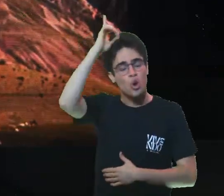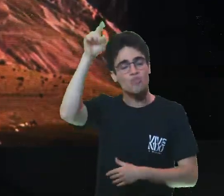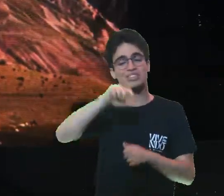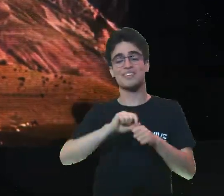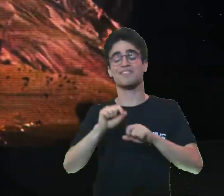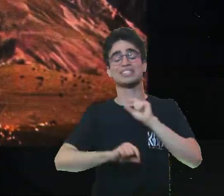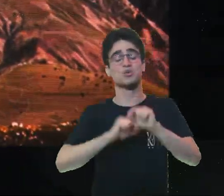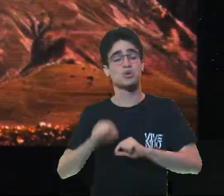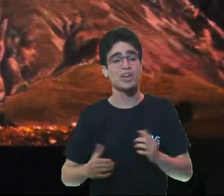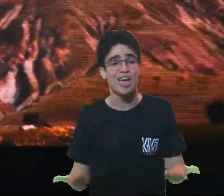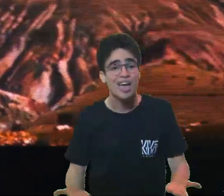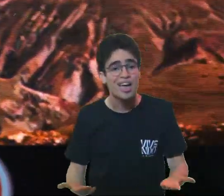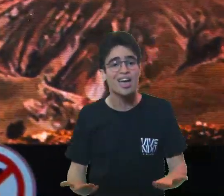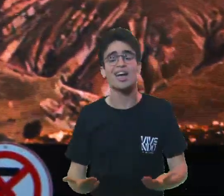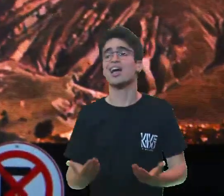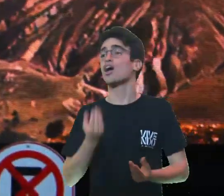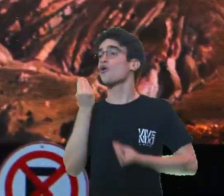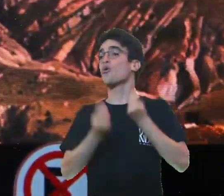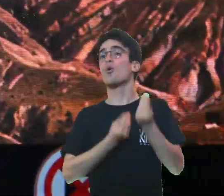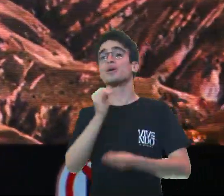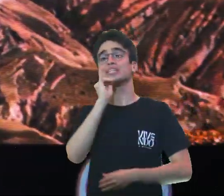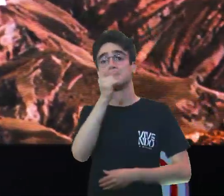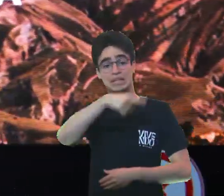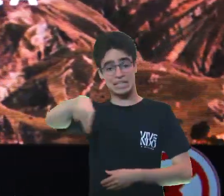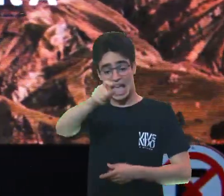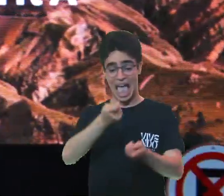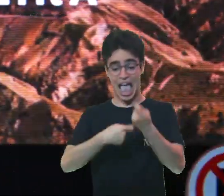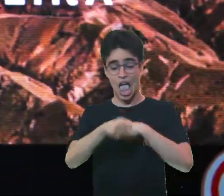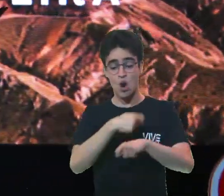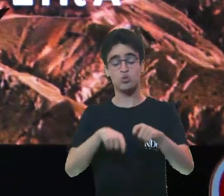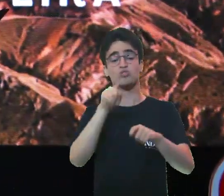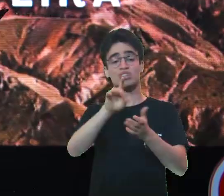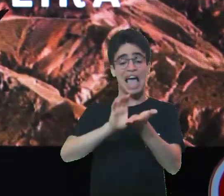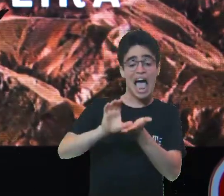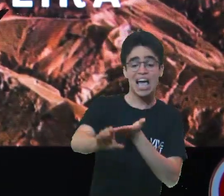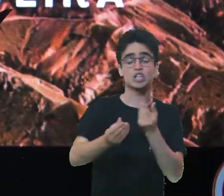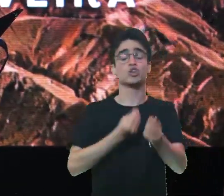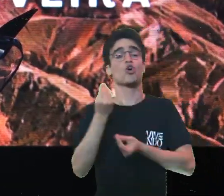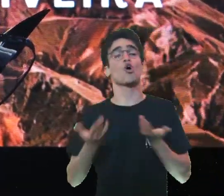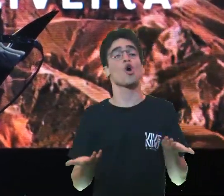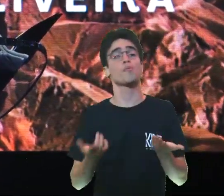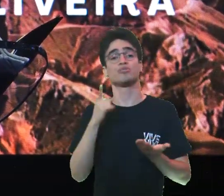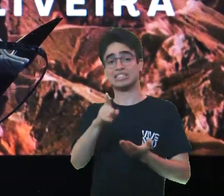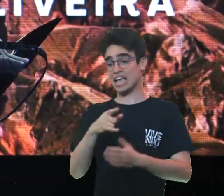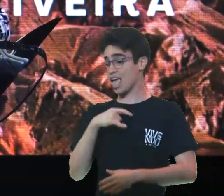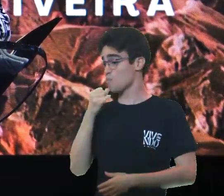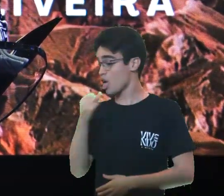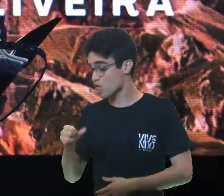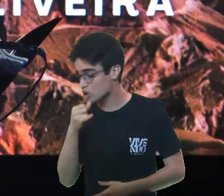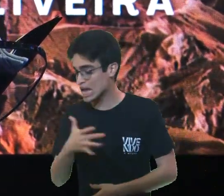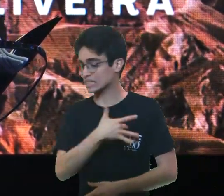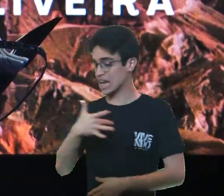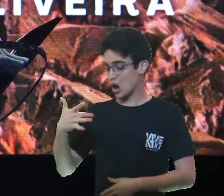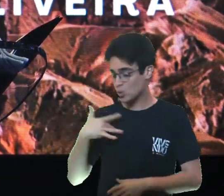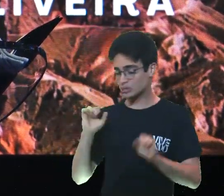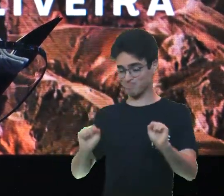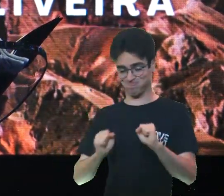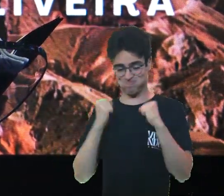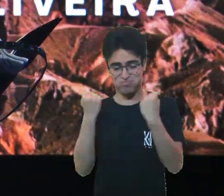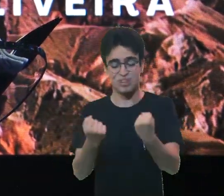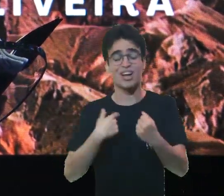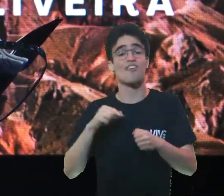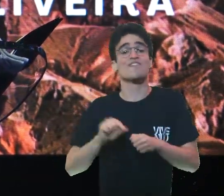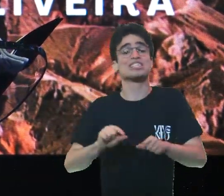espirituais? Como você tem gastado os seus recursos, a sua energia, a sua saúde, os seus